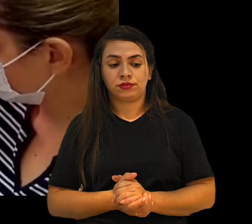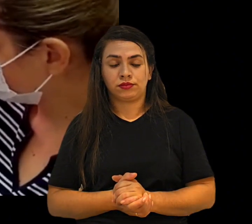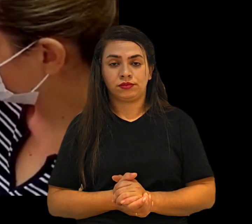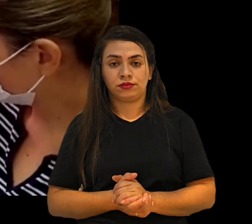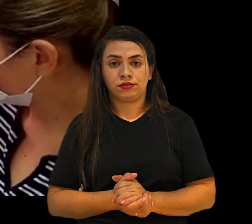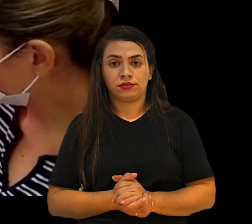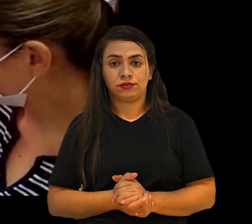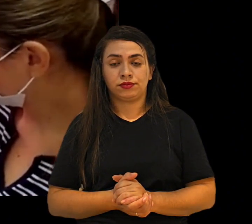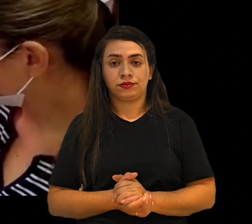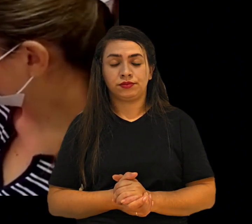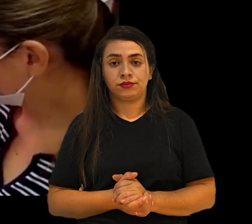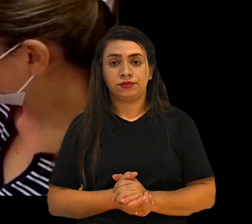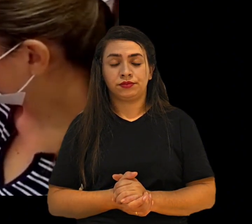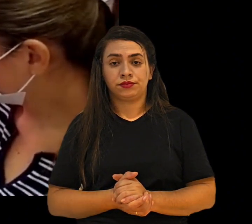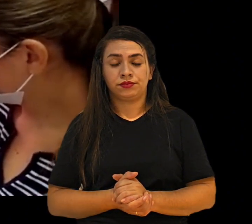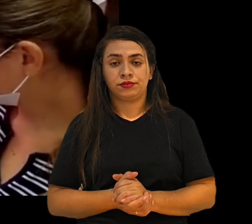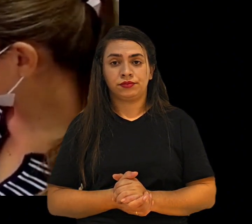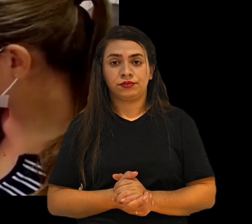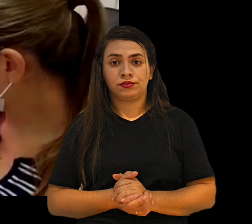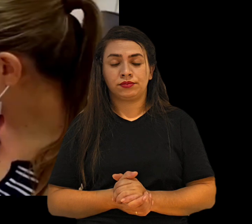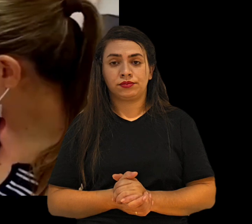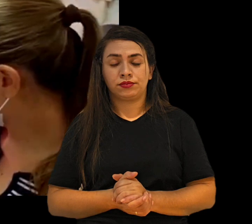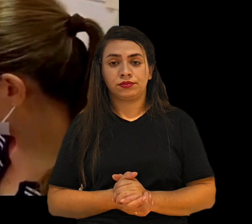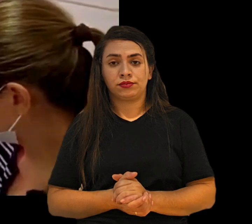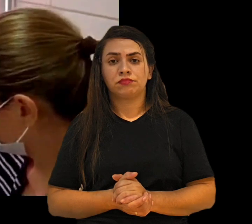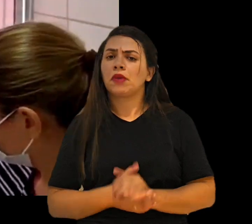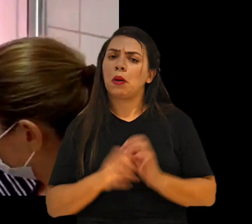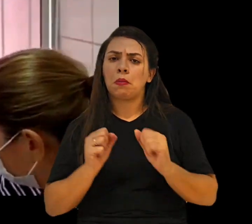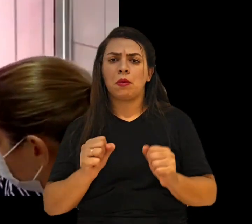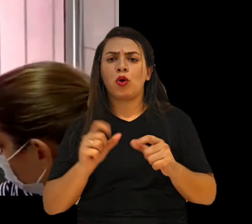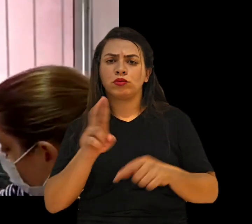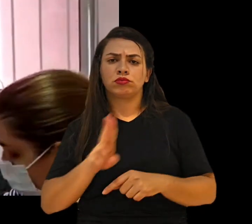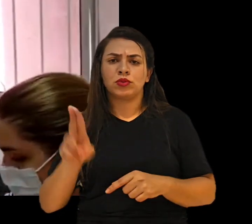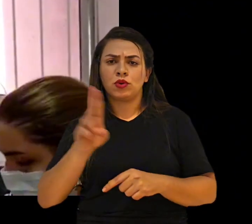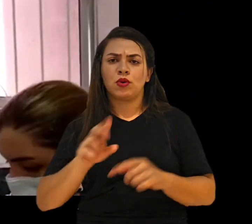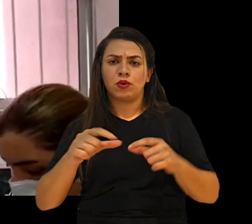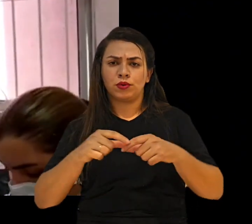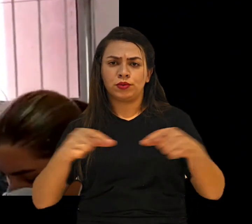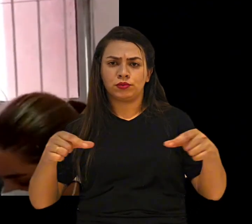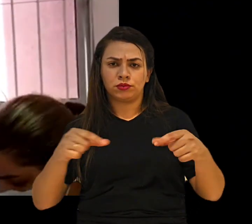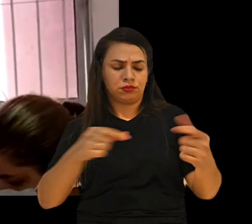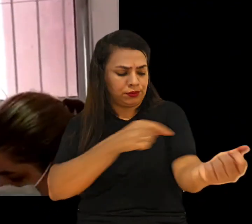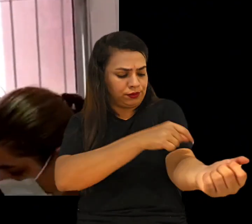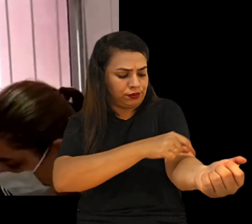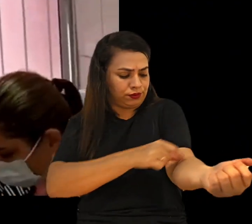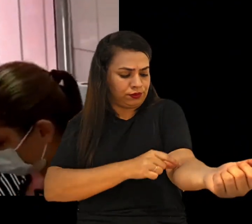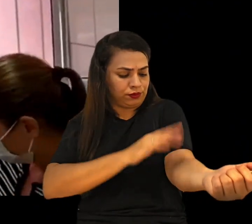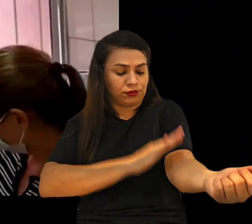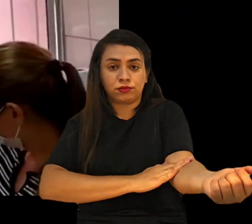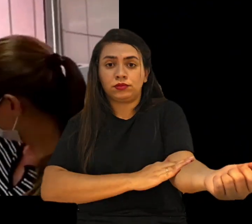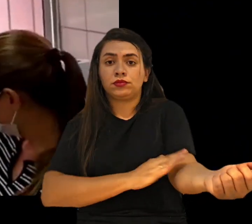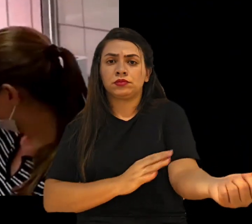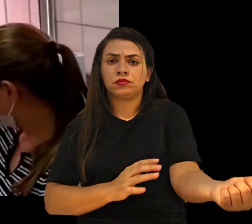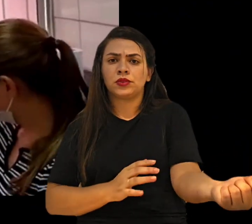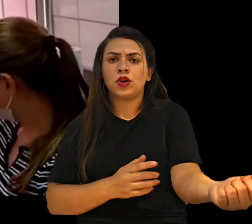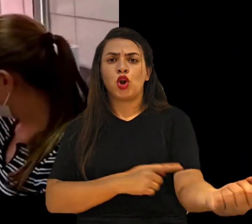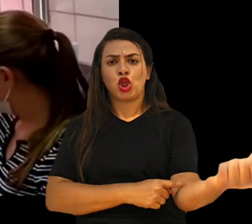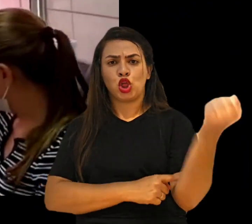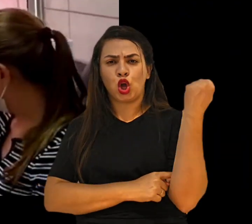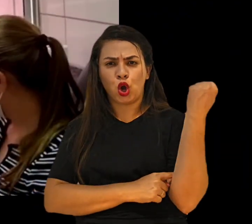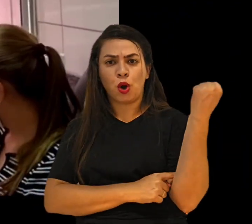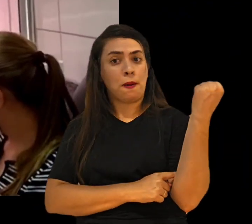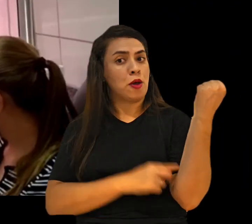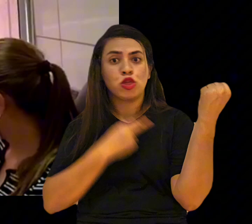eu, demorava um tempão. Aperta aqui e se tiver, viu gente, coloca aquele band-aidzinho aqui